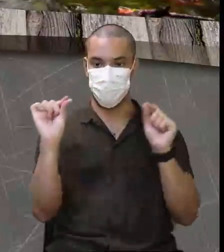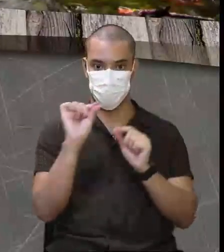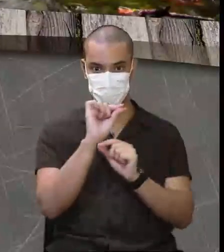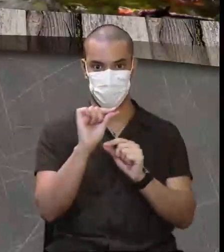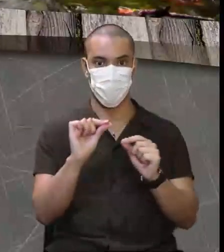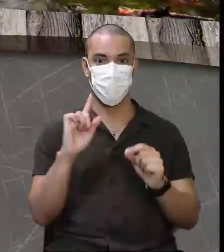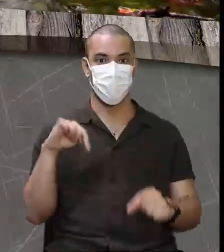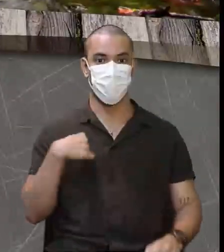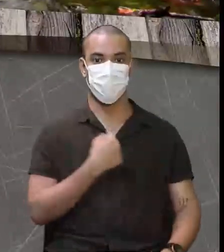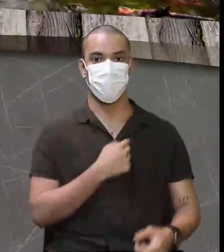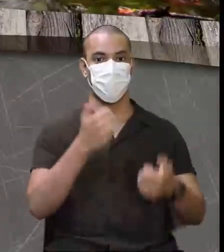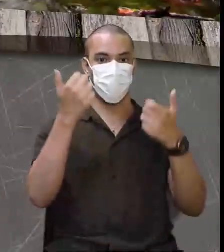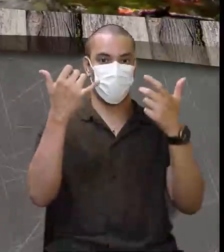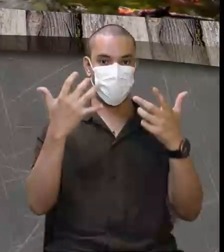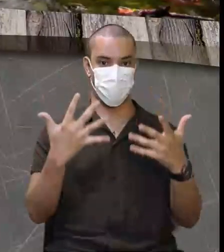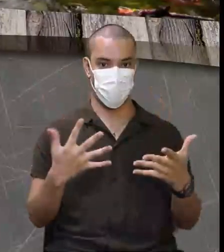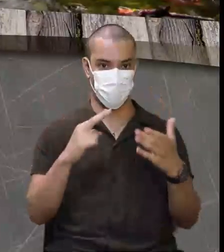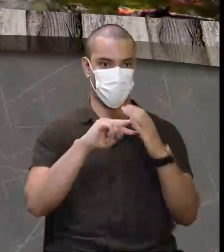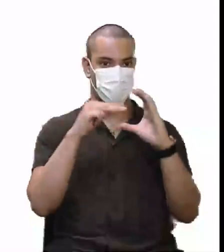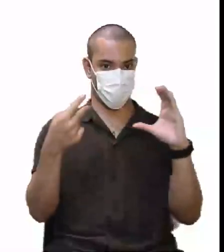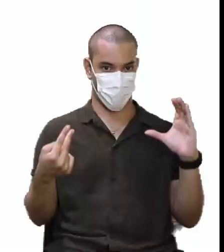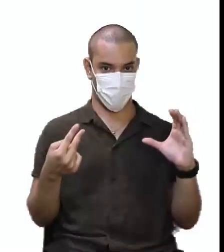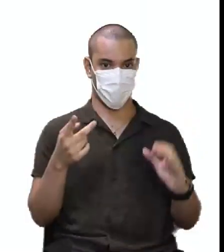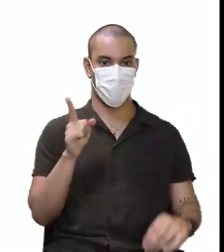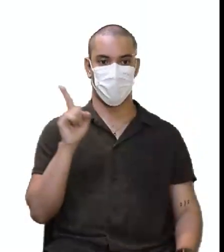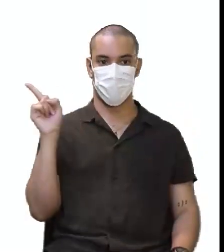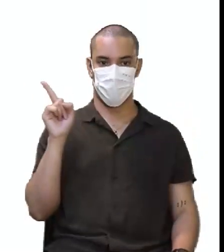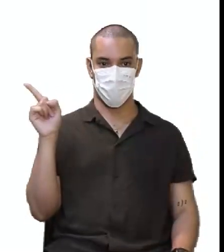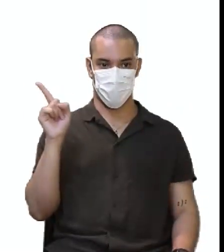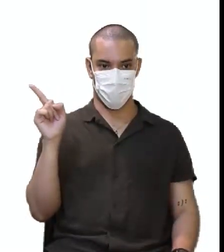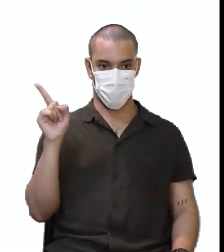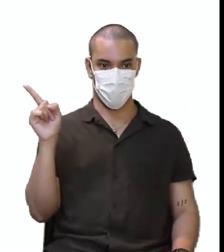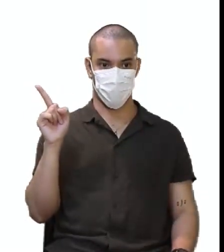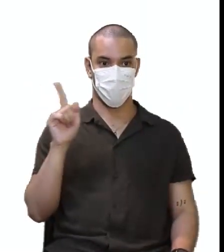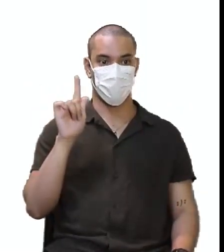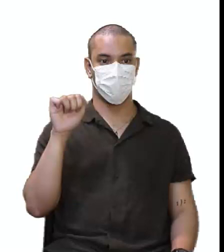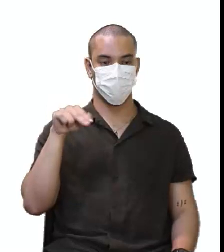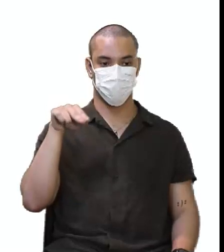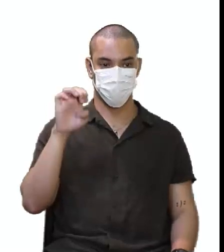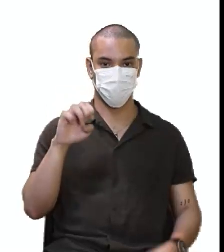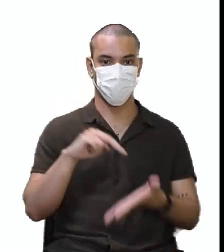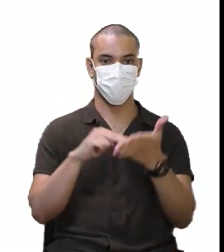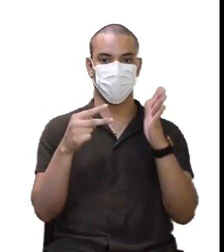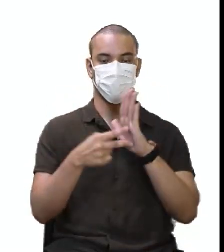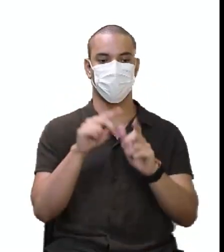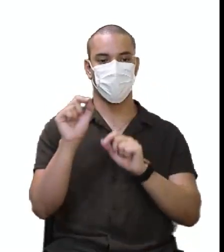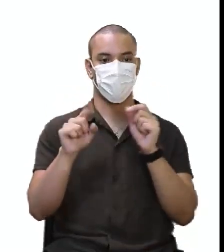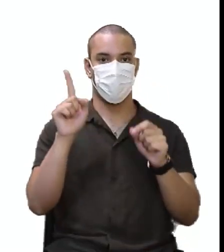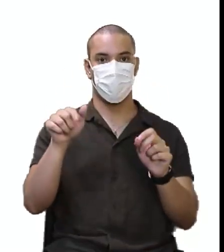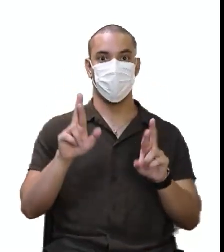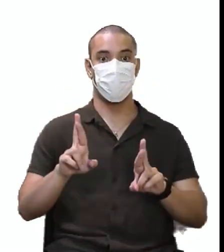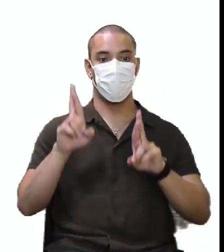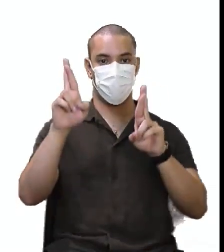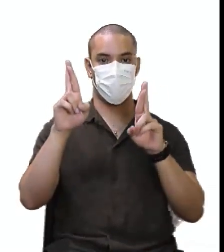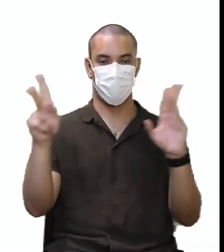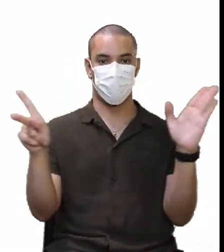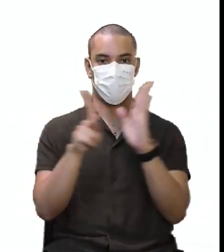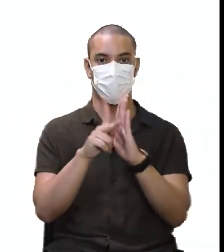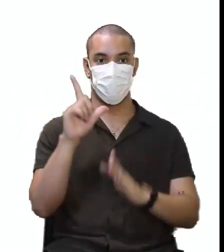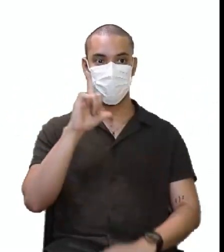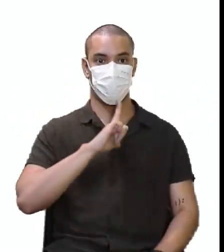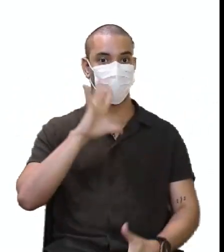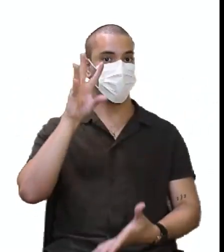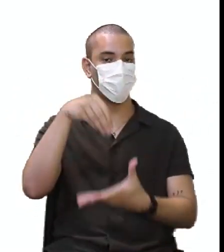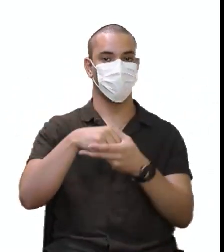chamamos de gene. Olha lá na tela. Esses genes, então, são os responsáveis, tá, por